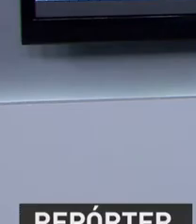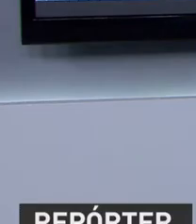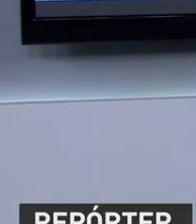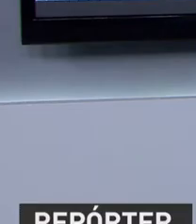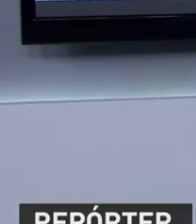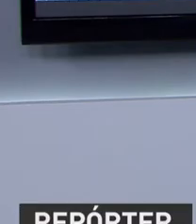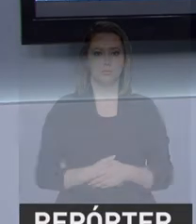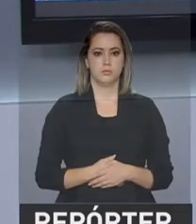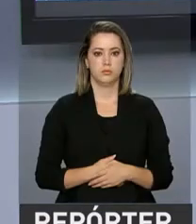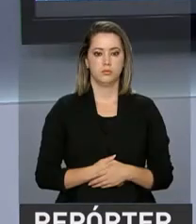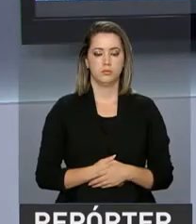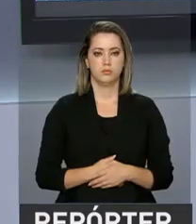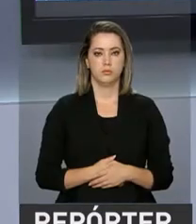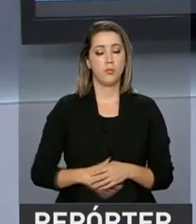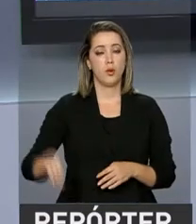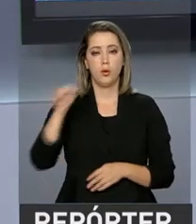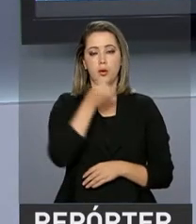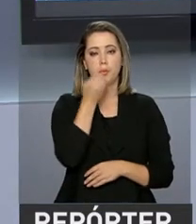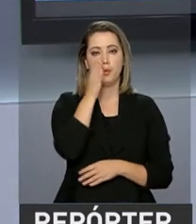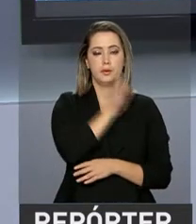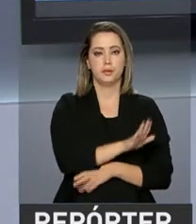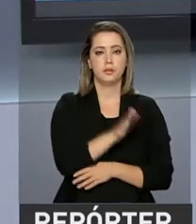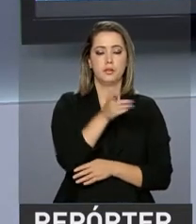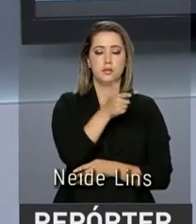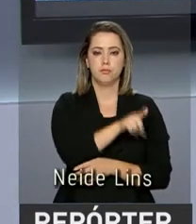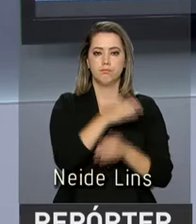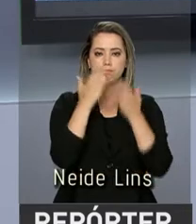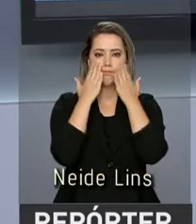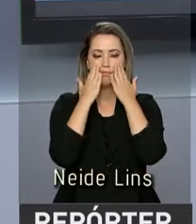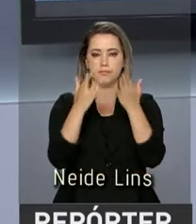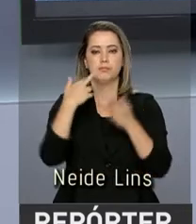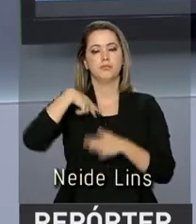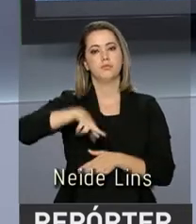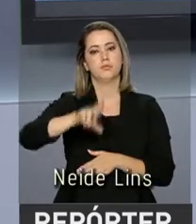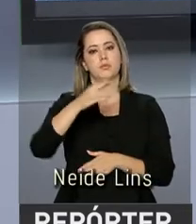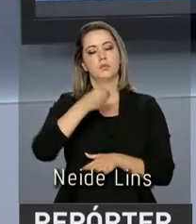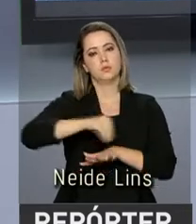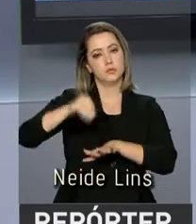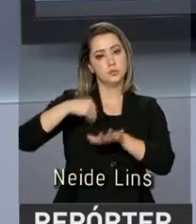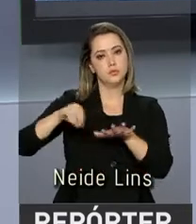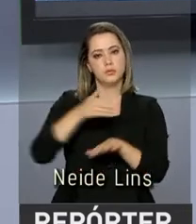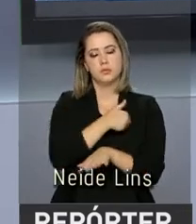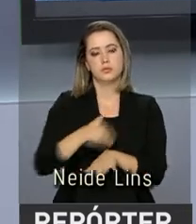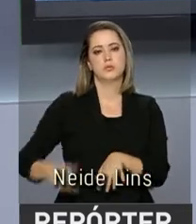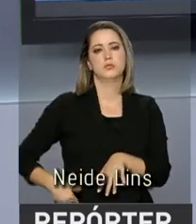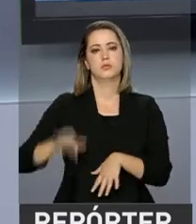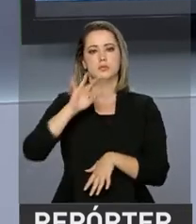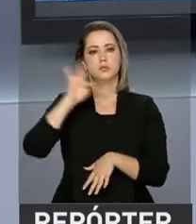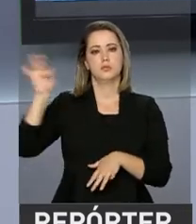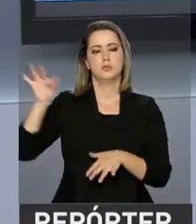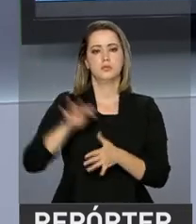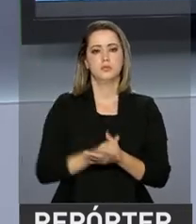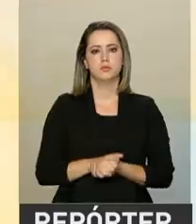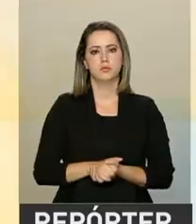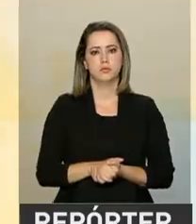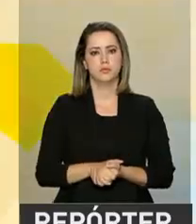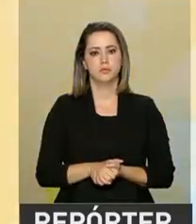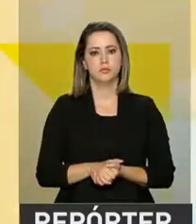olá boa tarde começa agora mais uma edição do repórter nbr com as notícias do governo federal